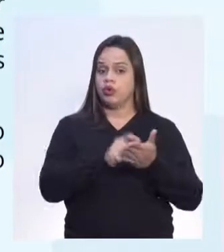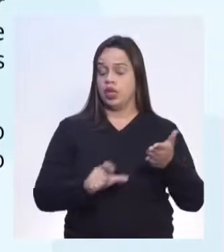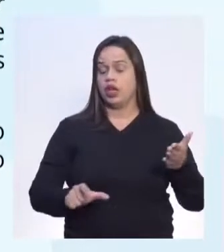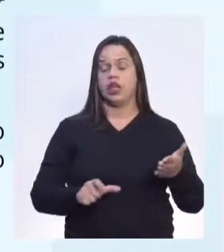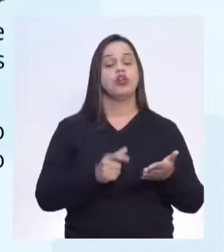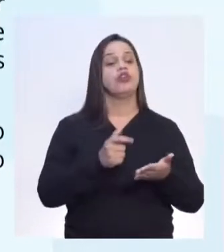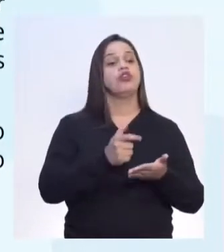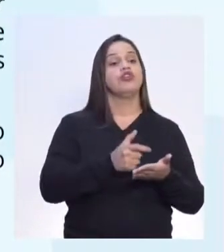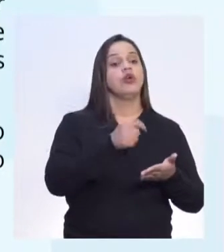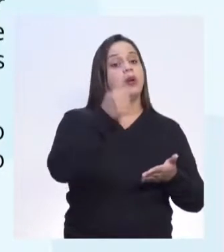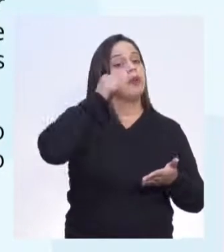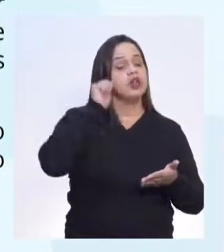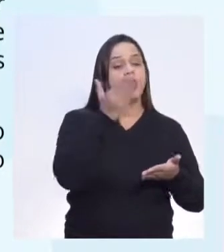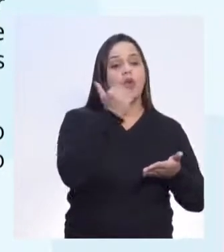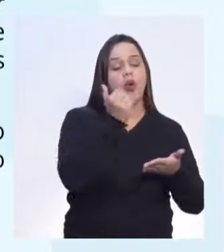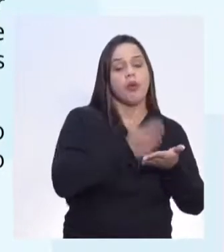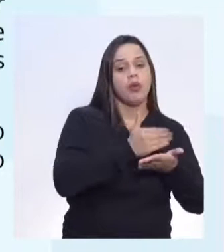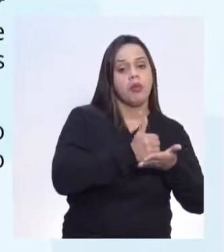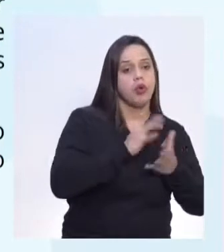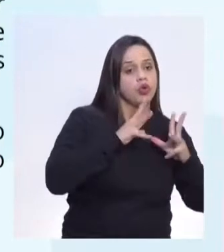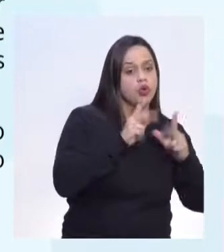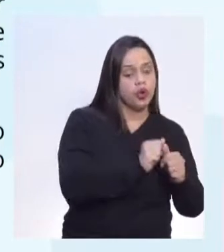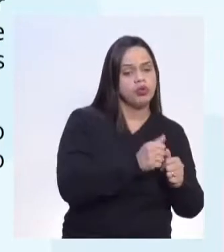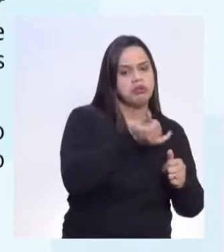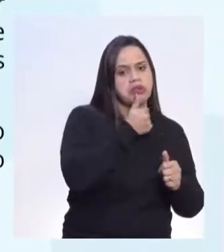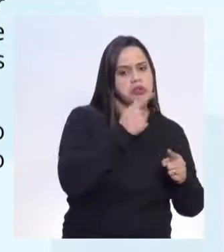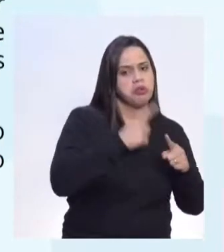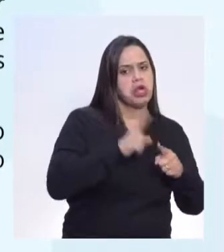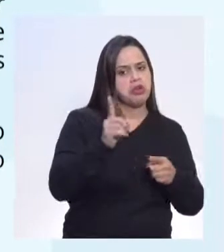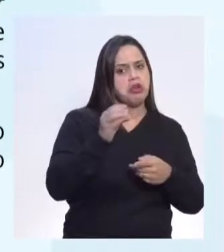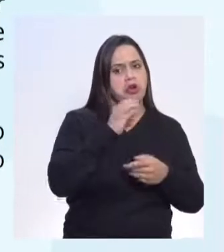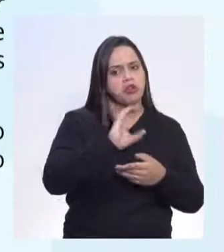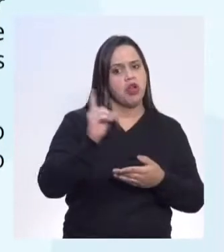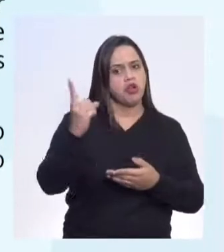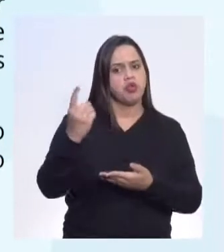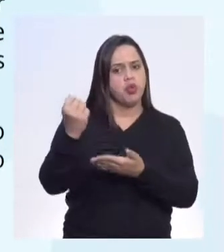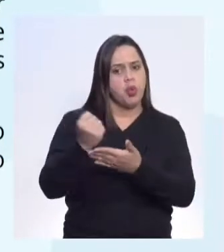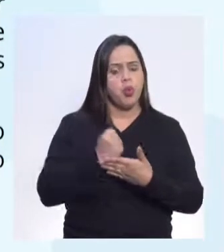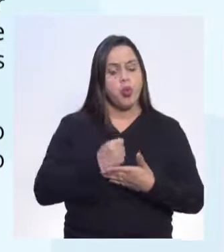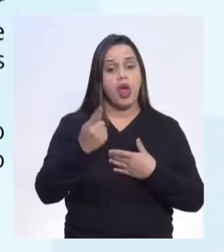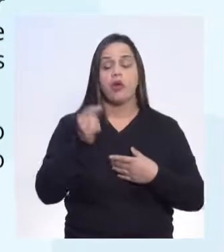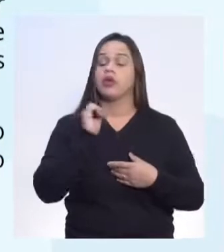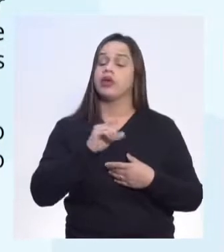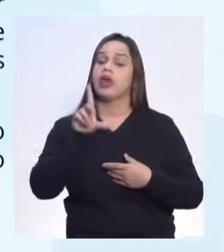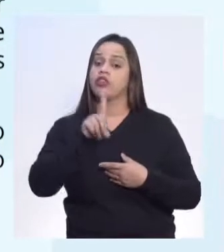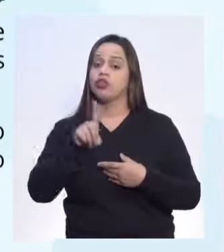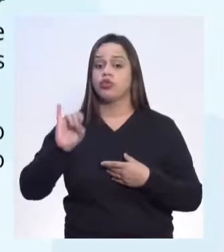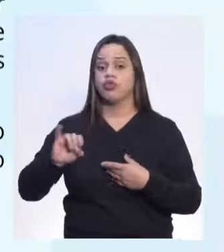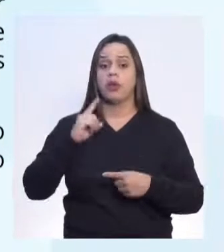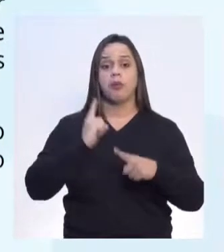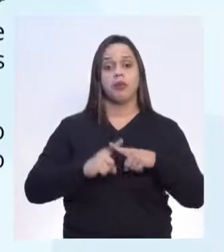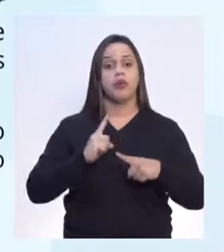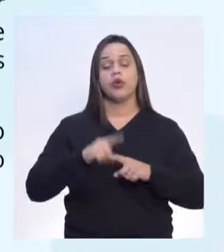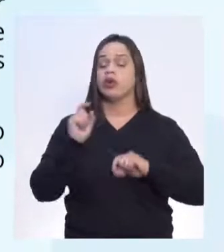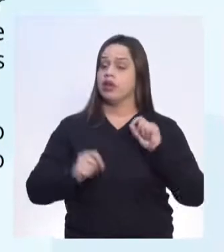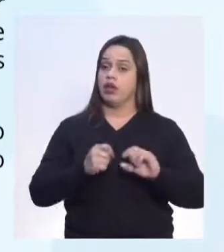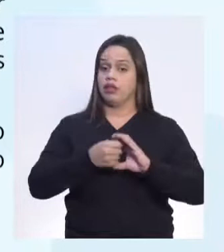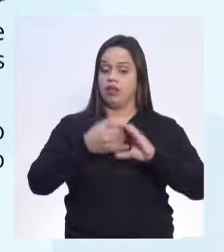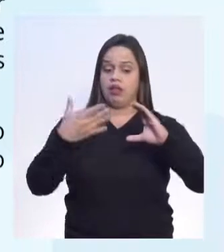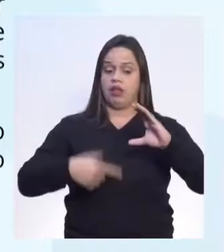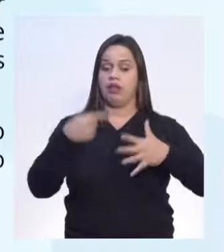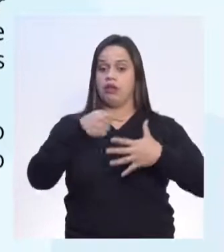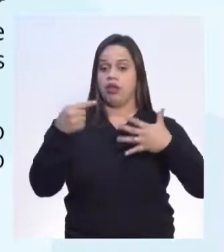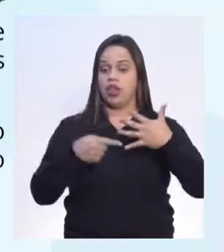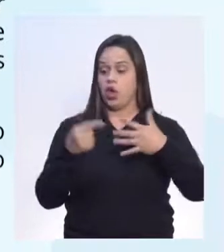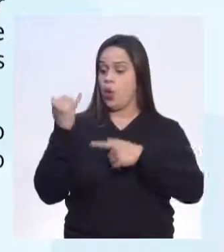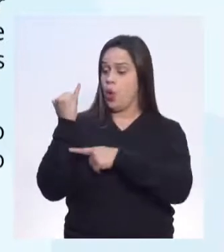o bolinho inteiro e lamentou que o Visconde só tivesse trazido um está no discurso indireto, porque está caracterizado pela intervenção